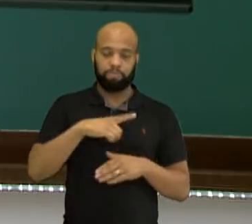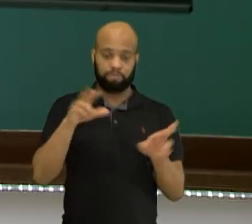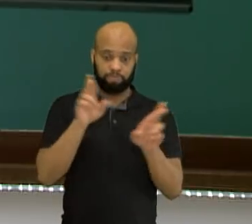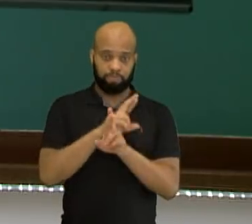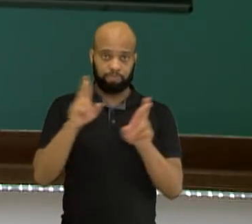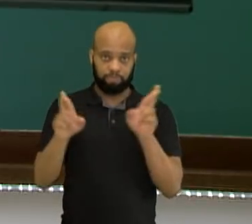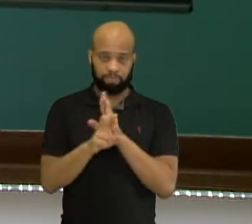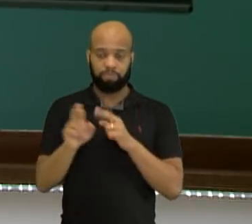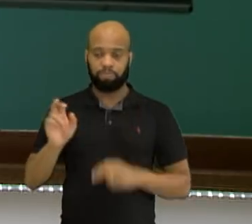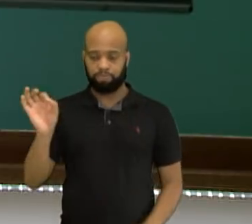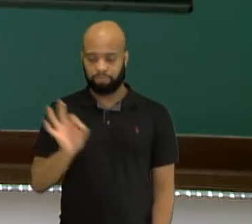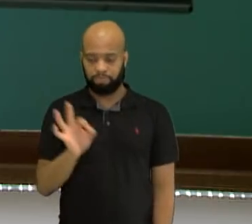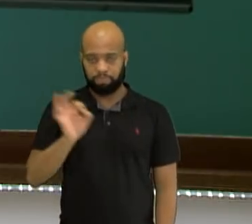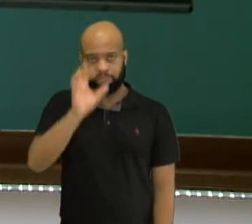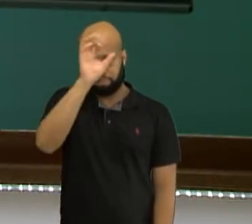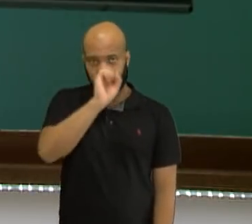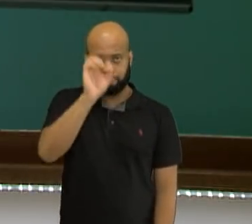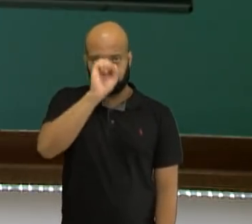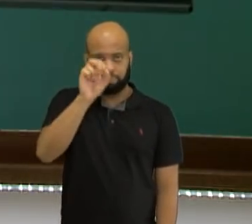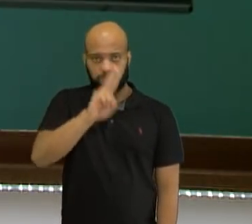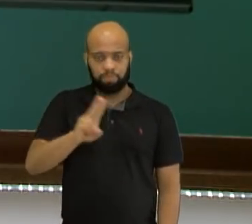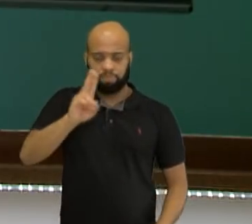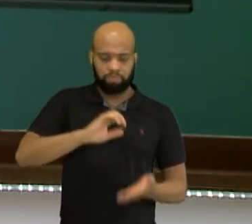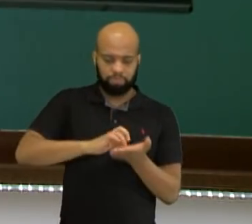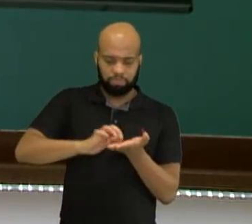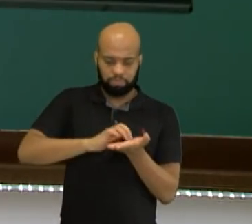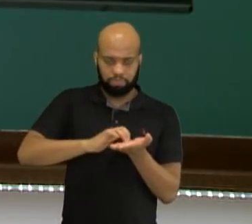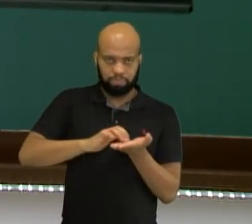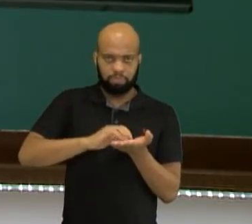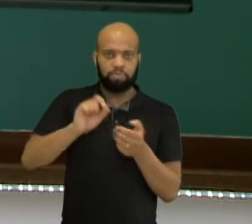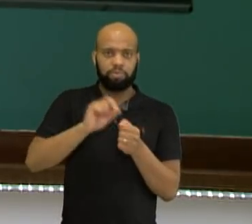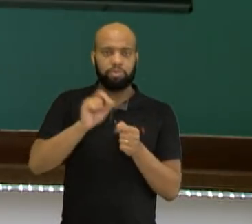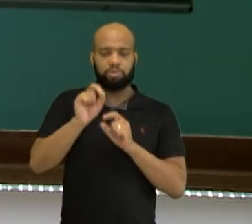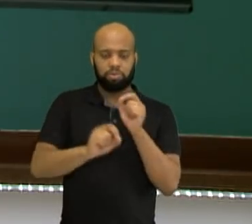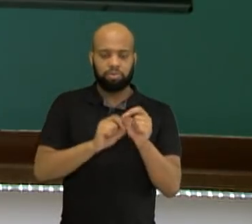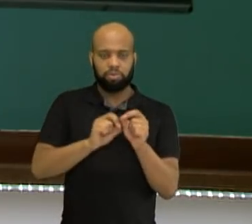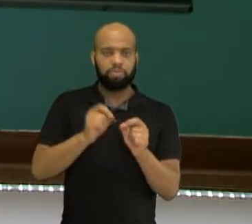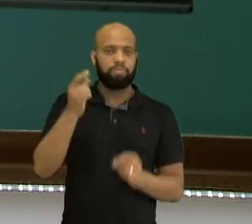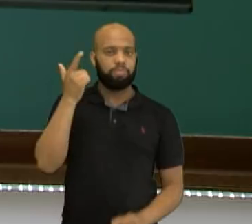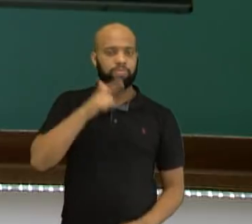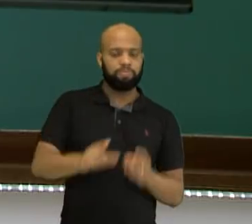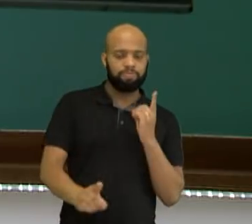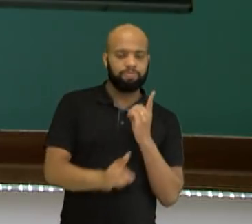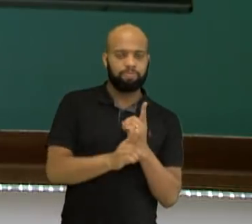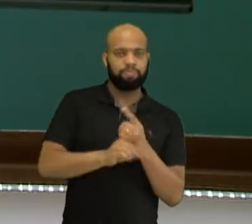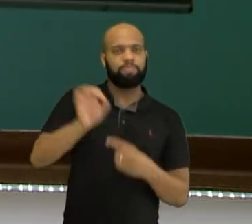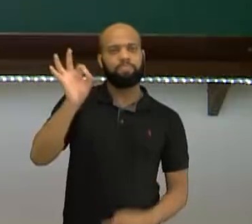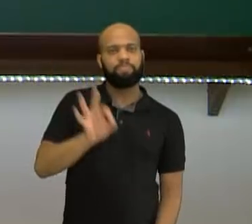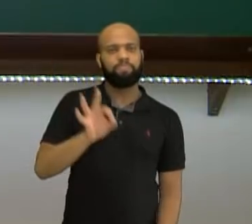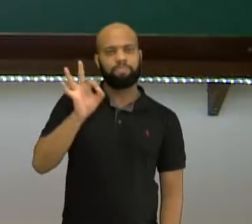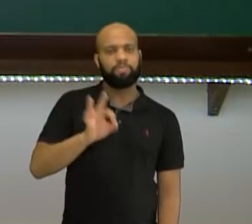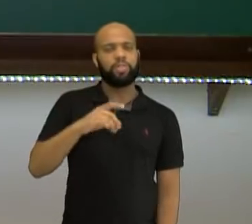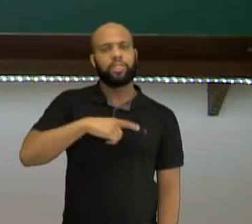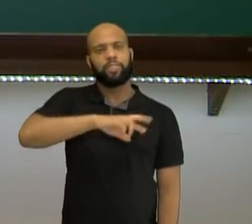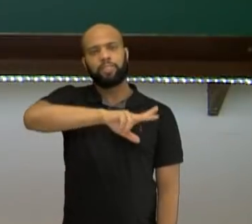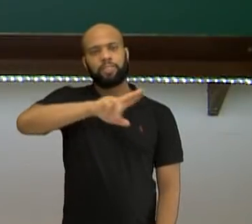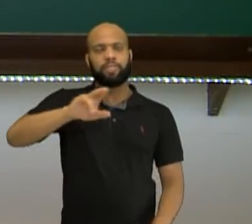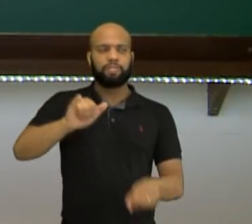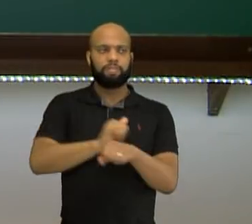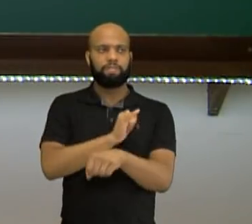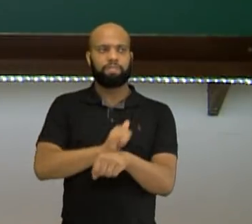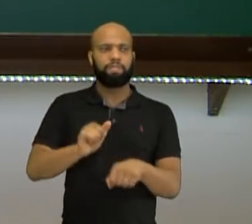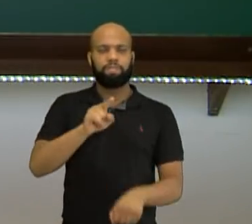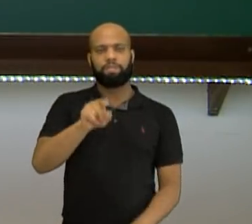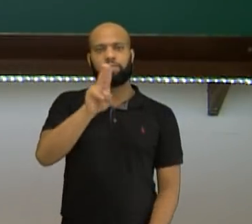porcentagens e nós aprendemos a usar a calculadora para calcular a porcentagem, tá? Então você tem aí várias estratégias para